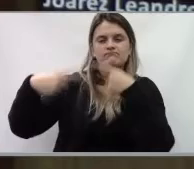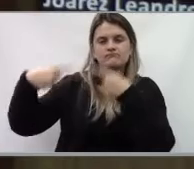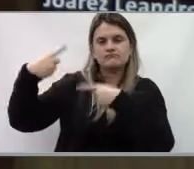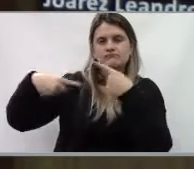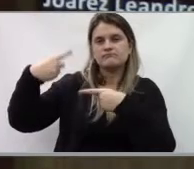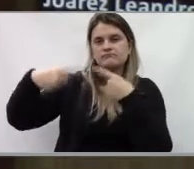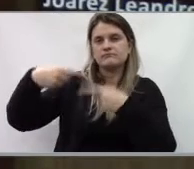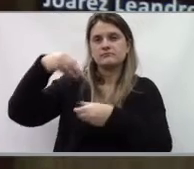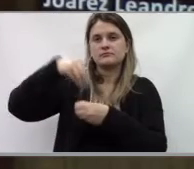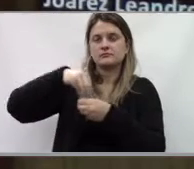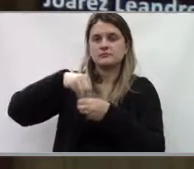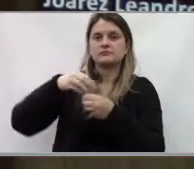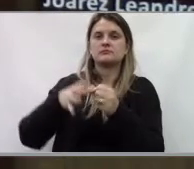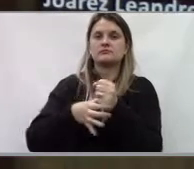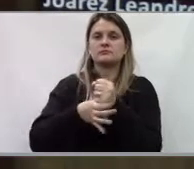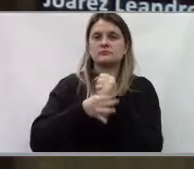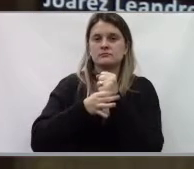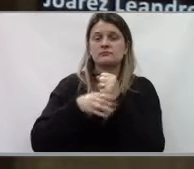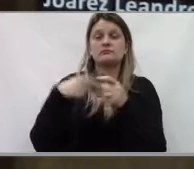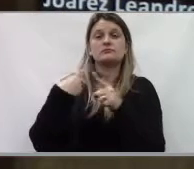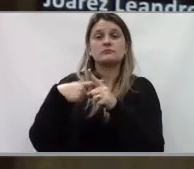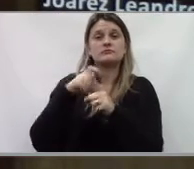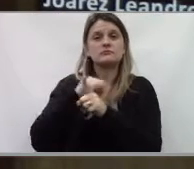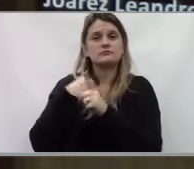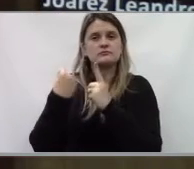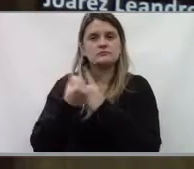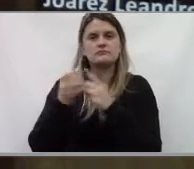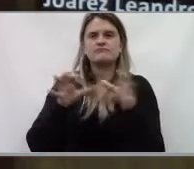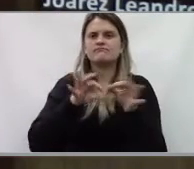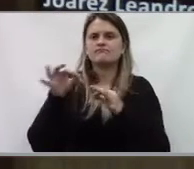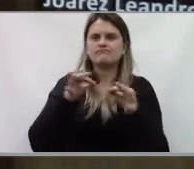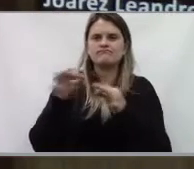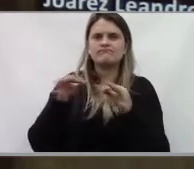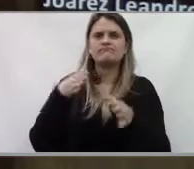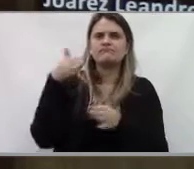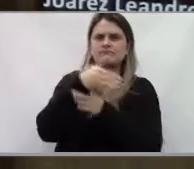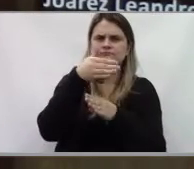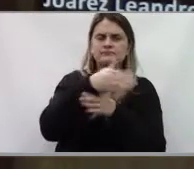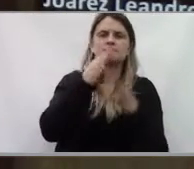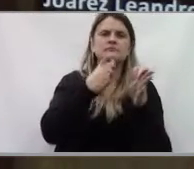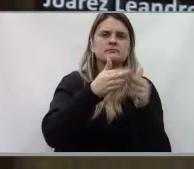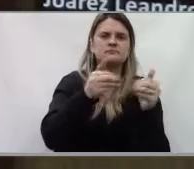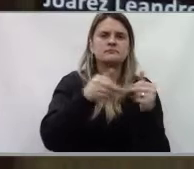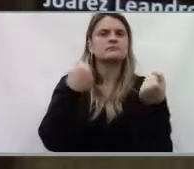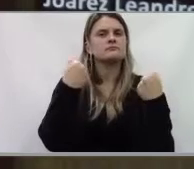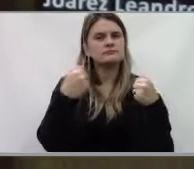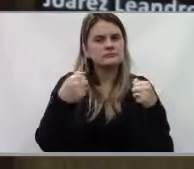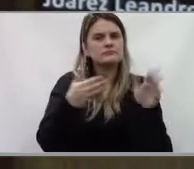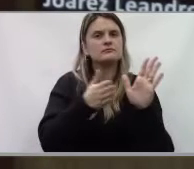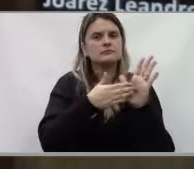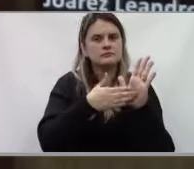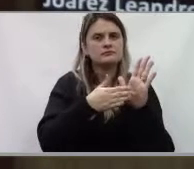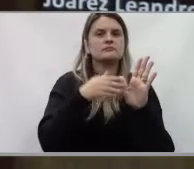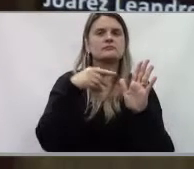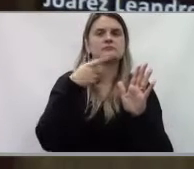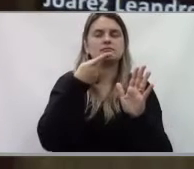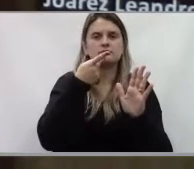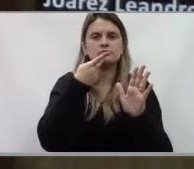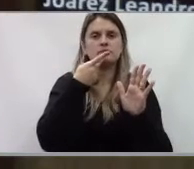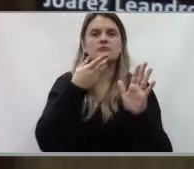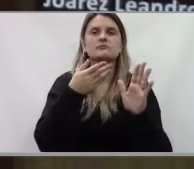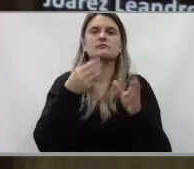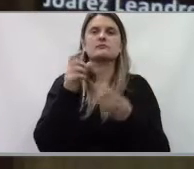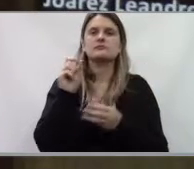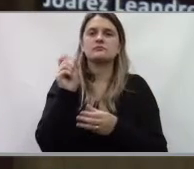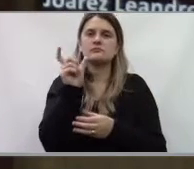amplamente lá no Conselho de Segurança, porque a sociedade organizada foi até o Conselho de Segurança pedir providências com